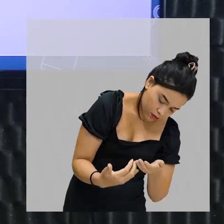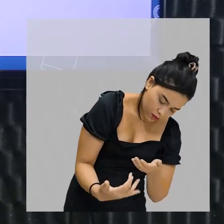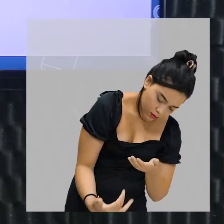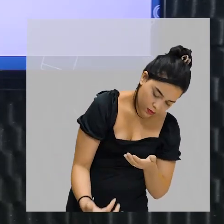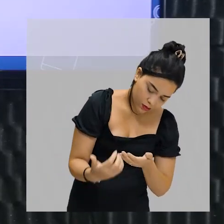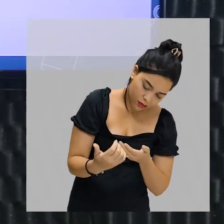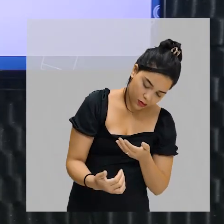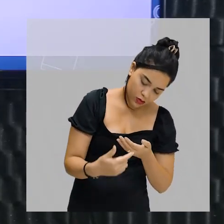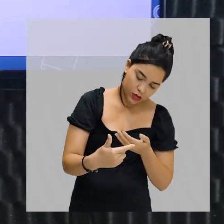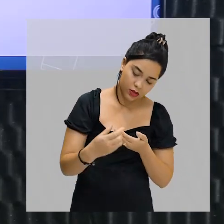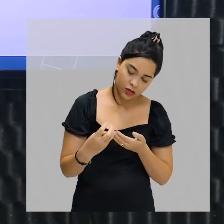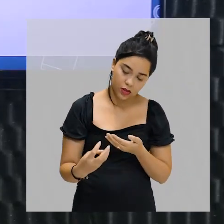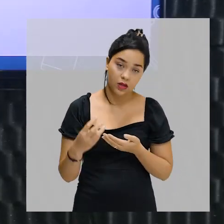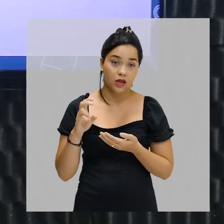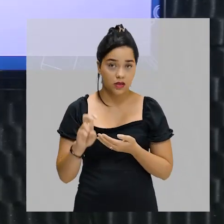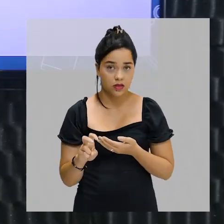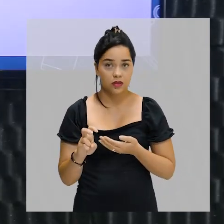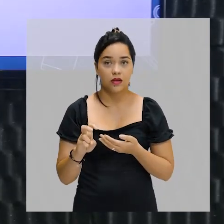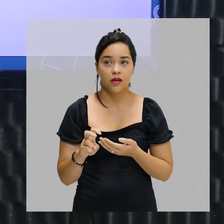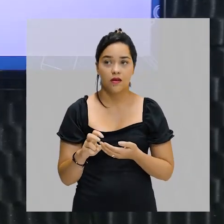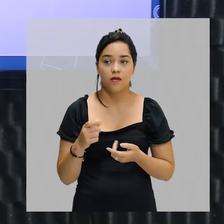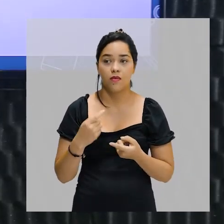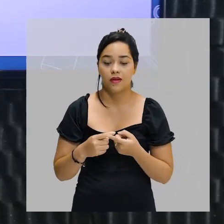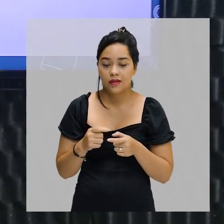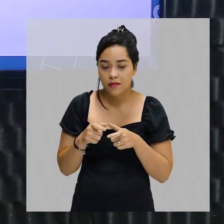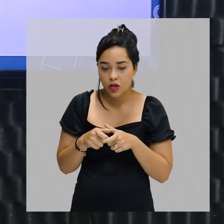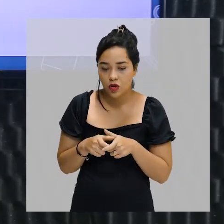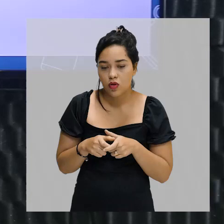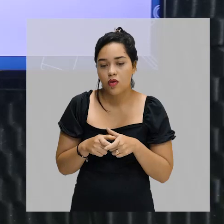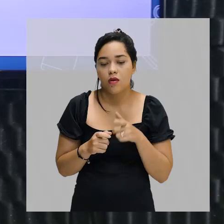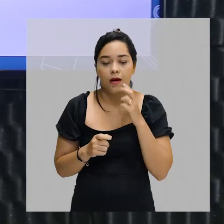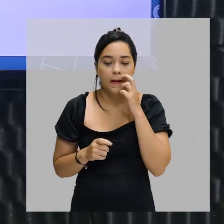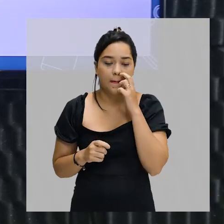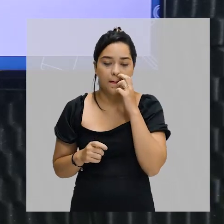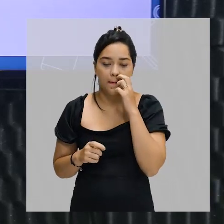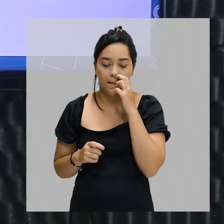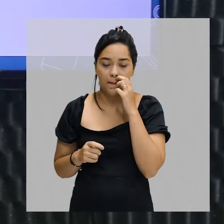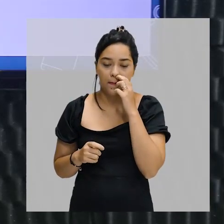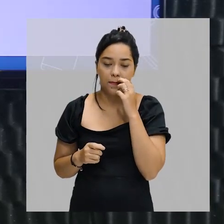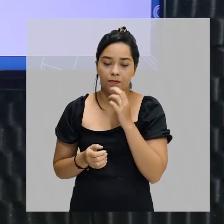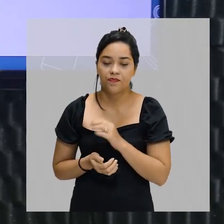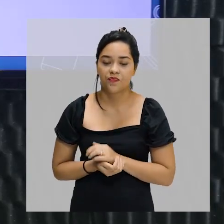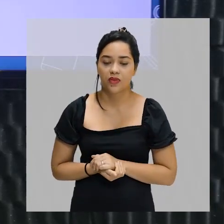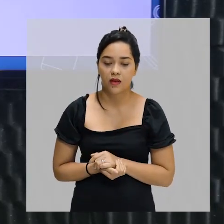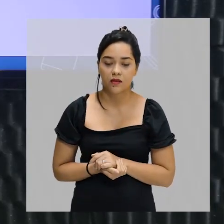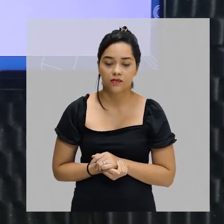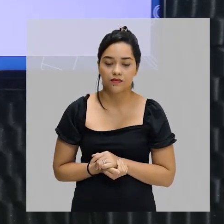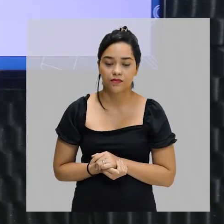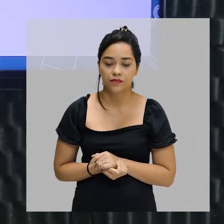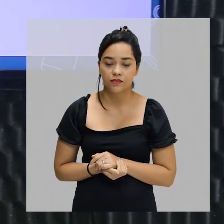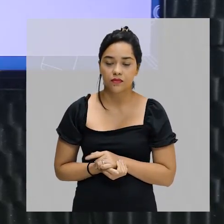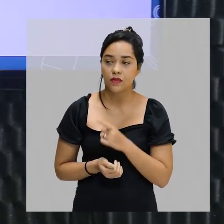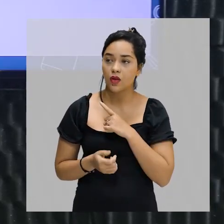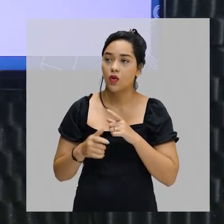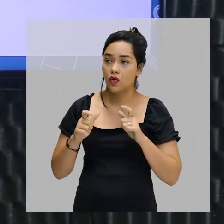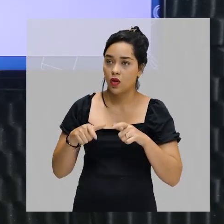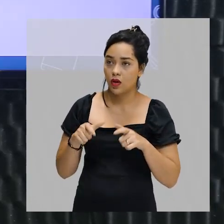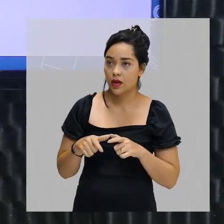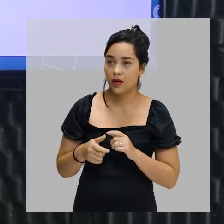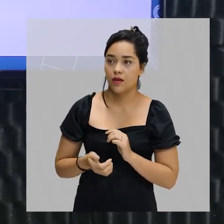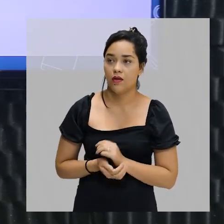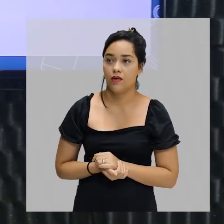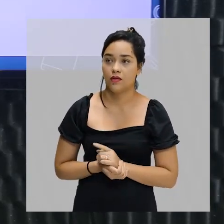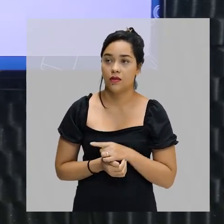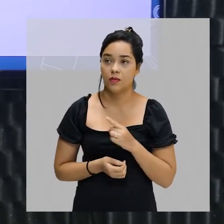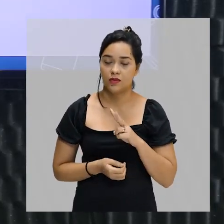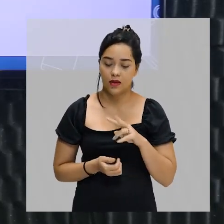o 235, por ele ser menor. Então ele sobe, ó, ele passa. Ó. Nós temos um local pressurizado.